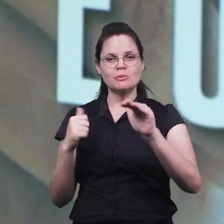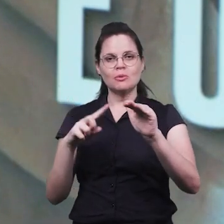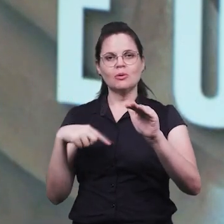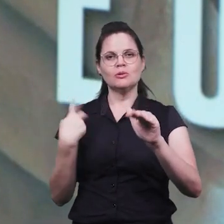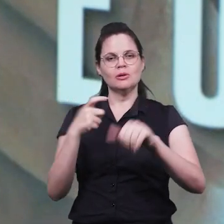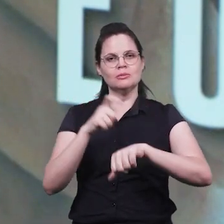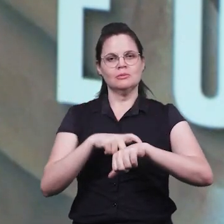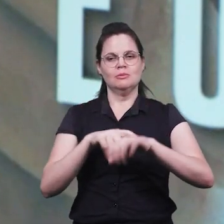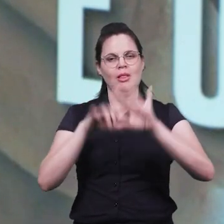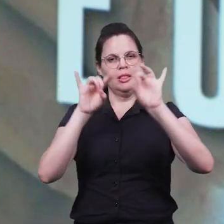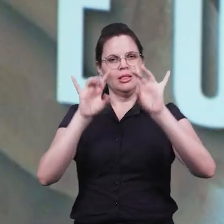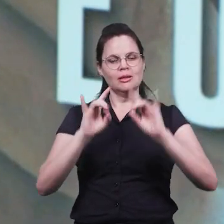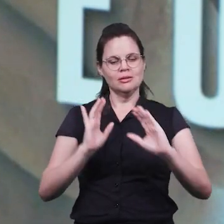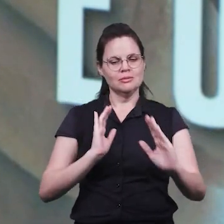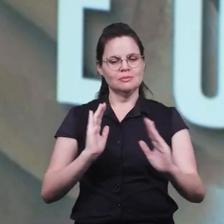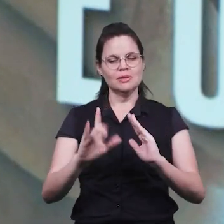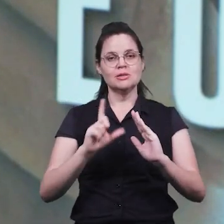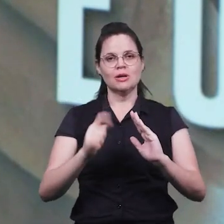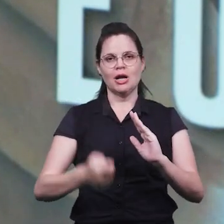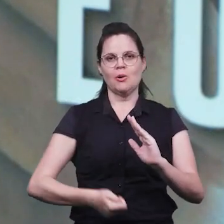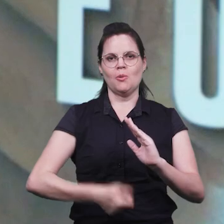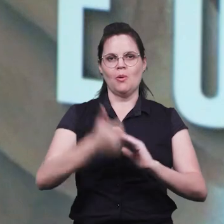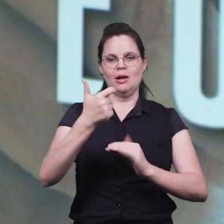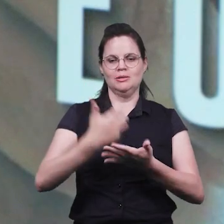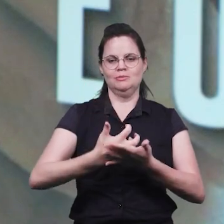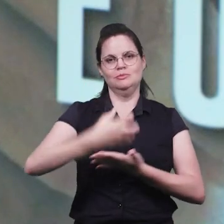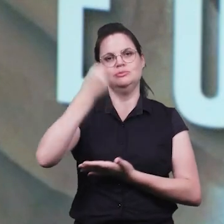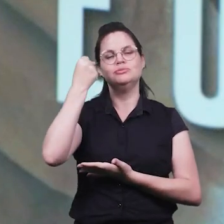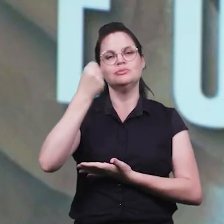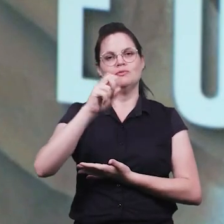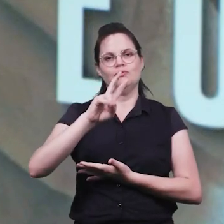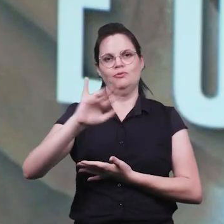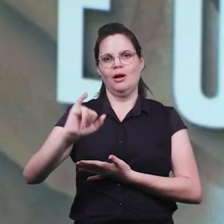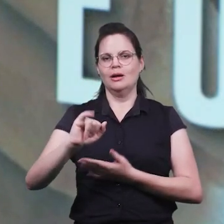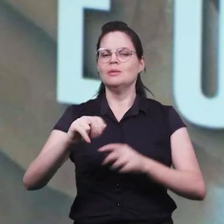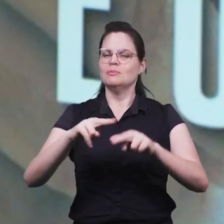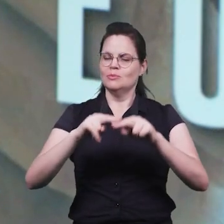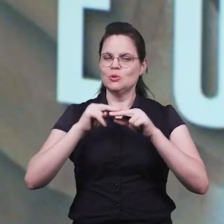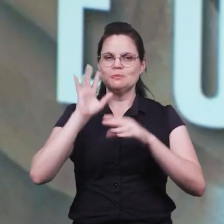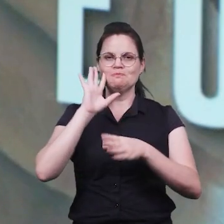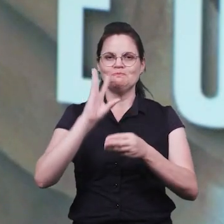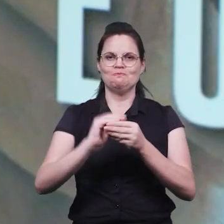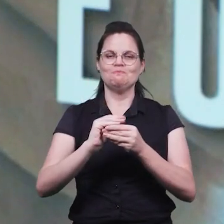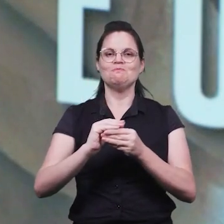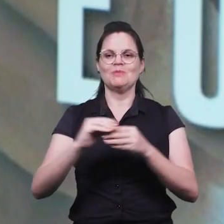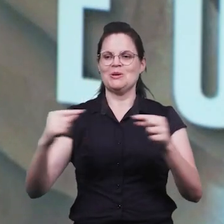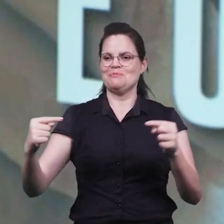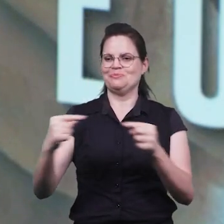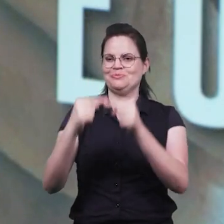da igreja, que é o arrebatamento da igreja.